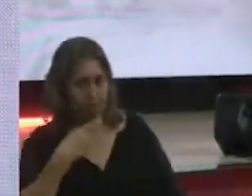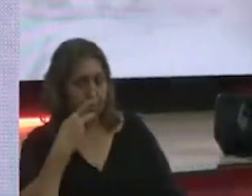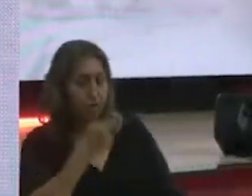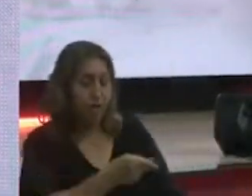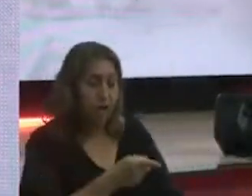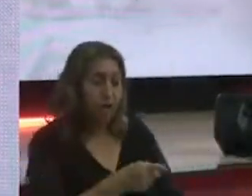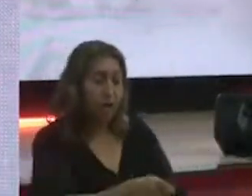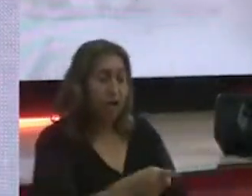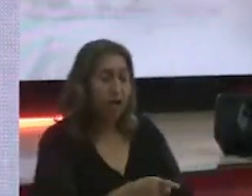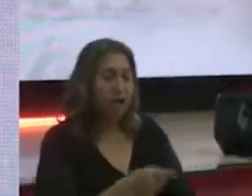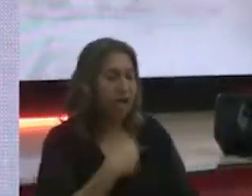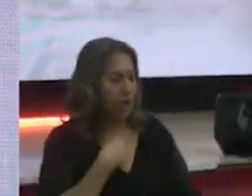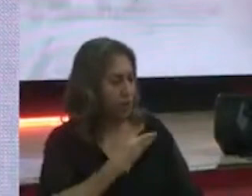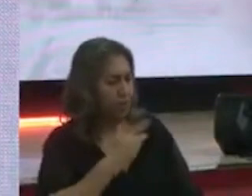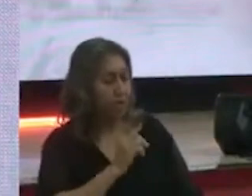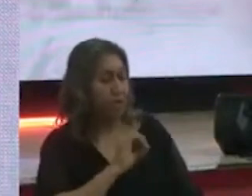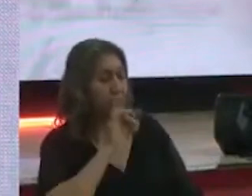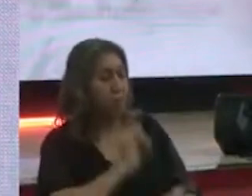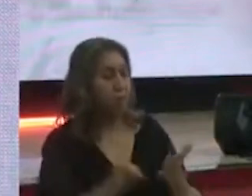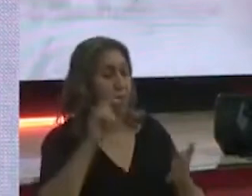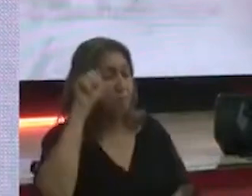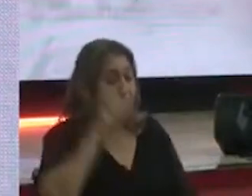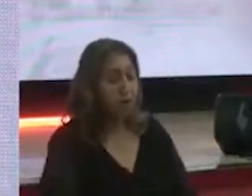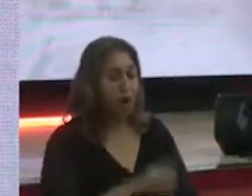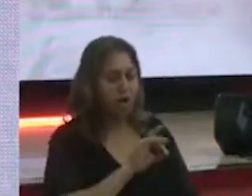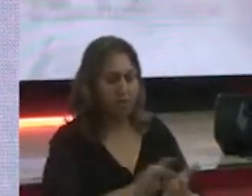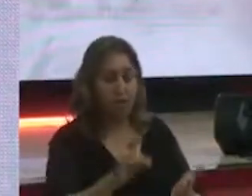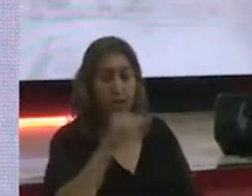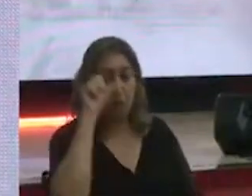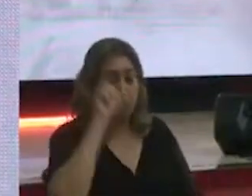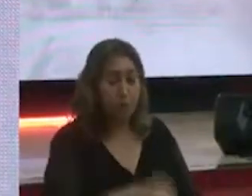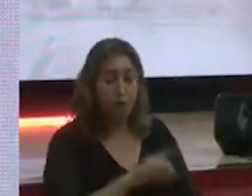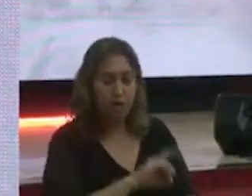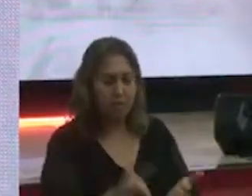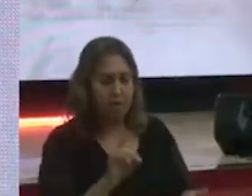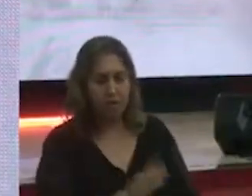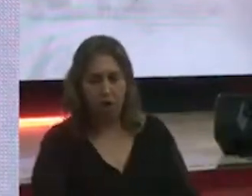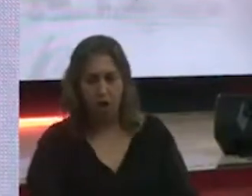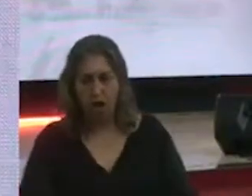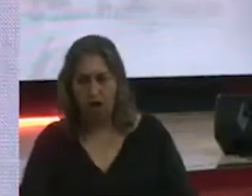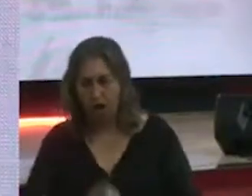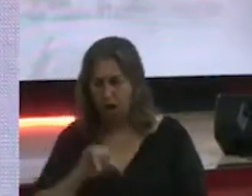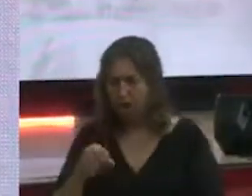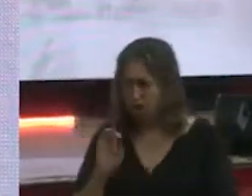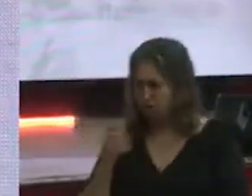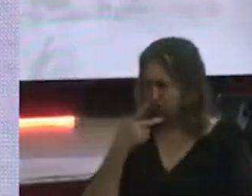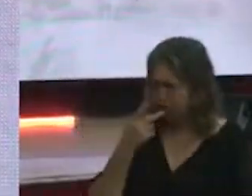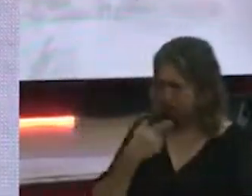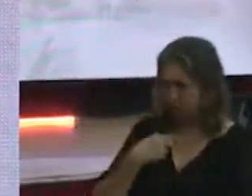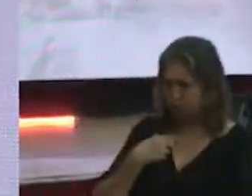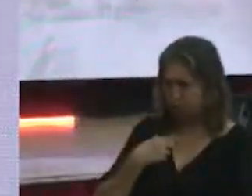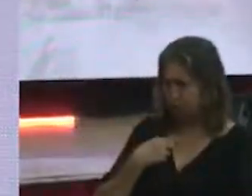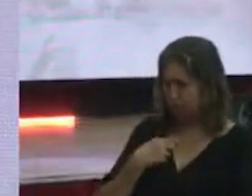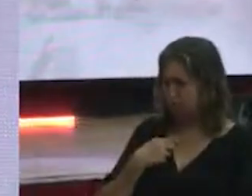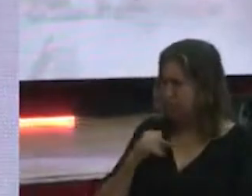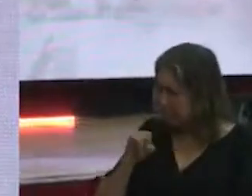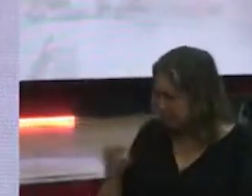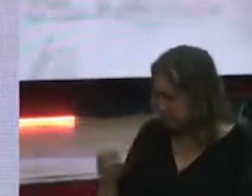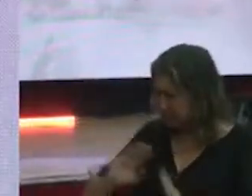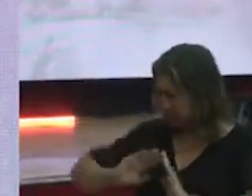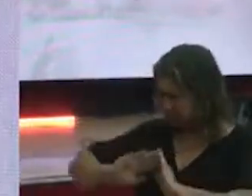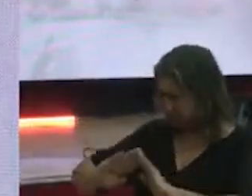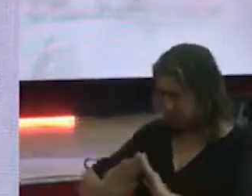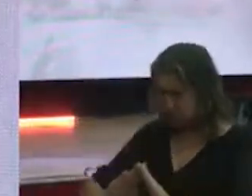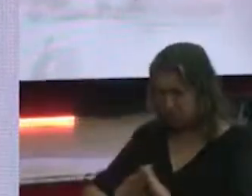meu pior inimigo quando ele disse isso para George Washington George Washington disse Miller se você está pedindo